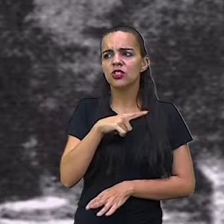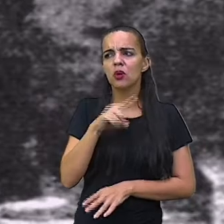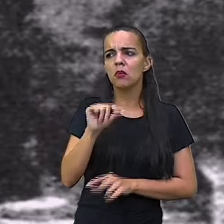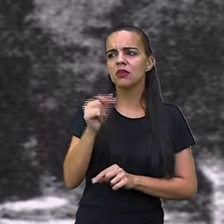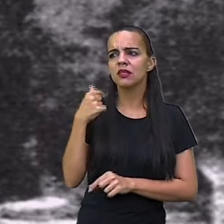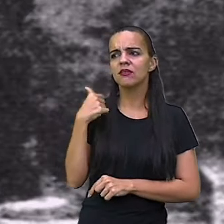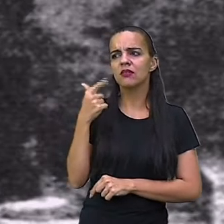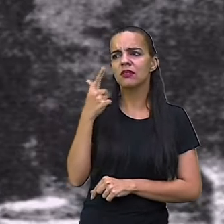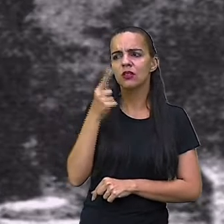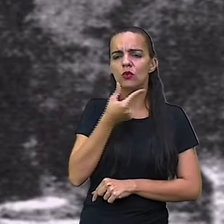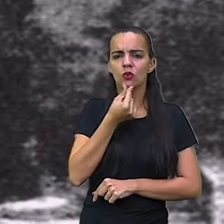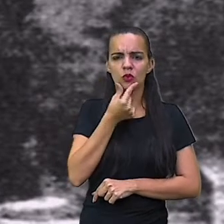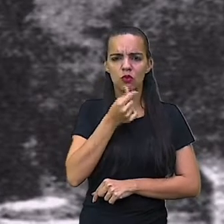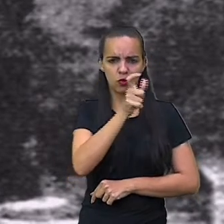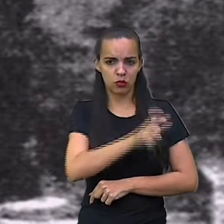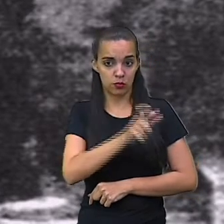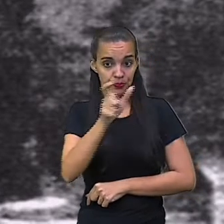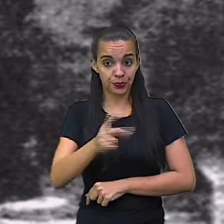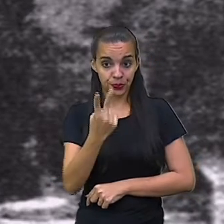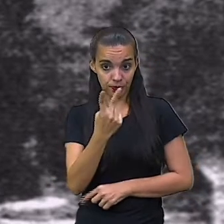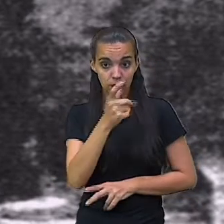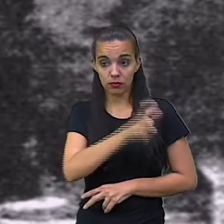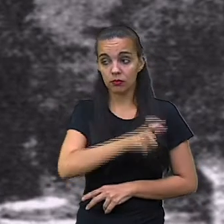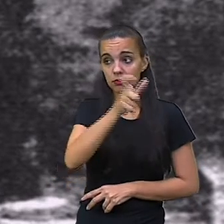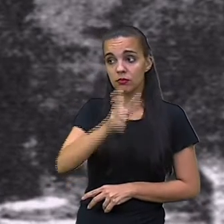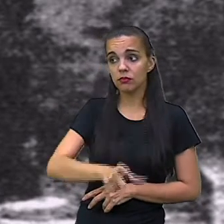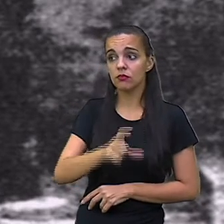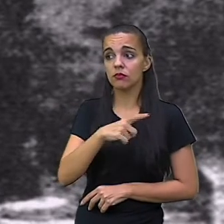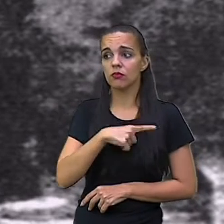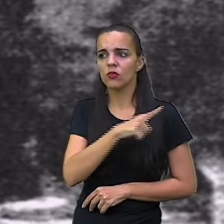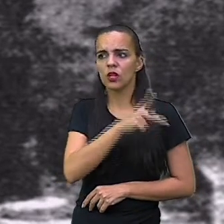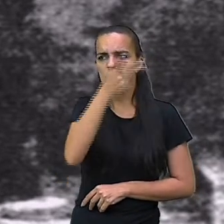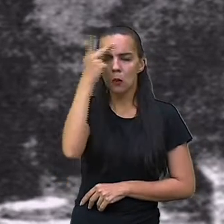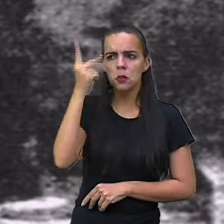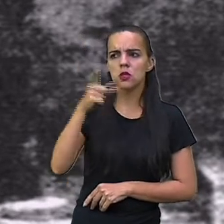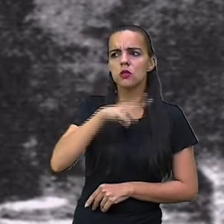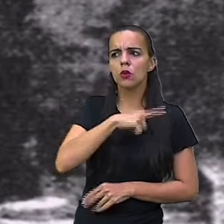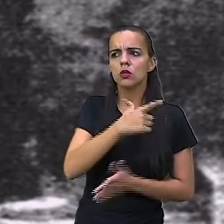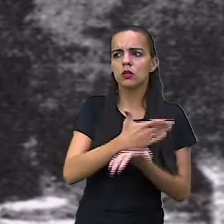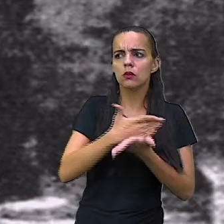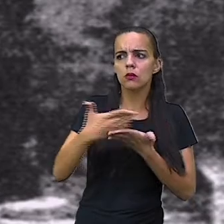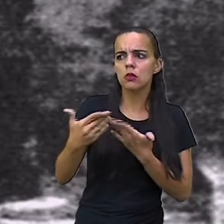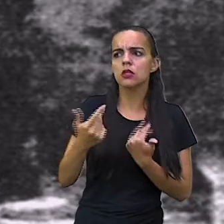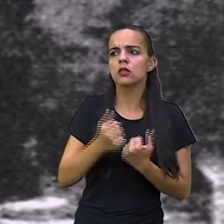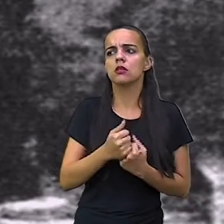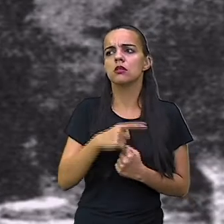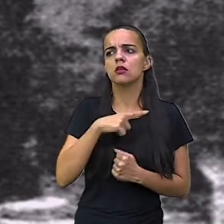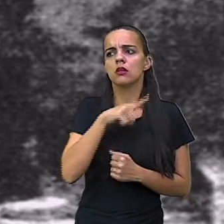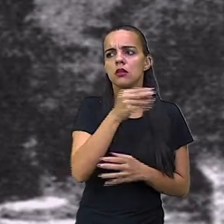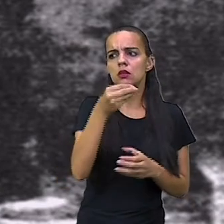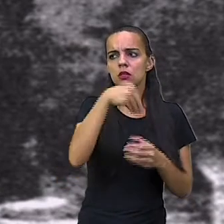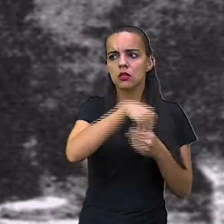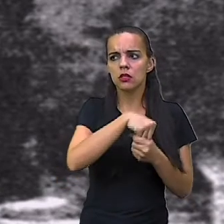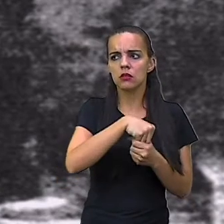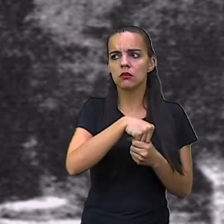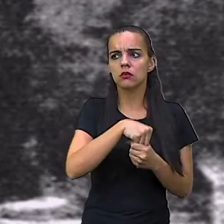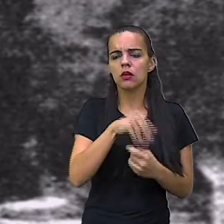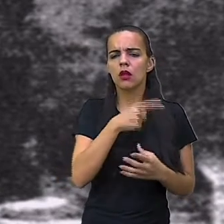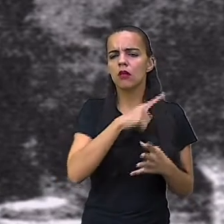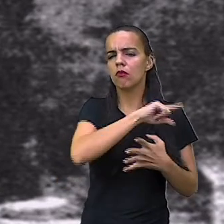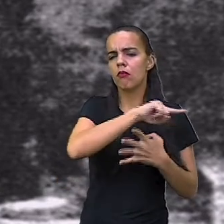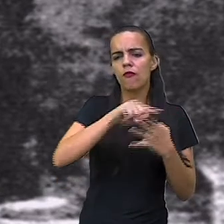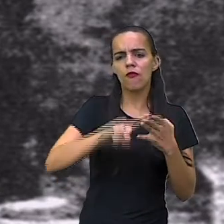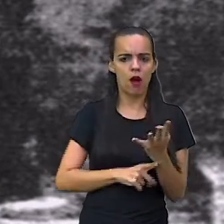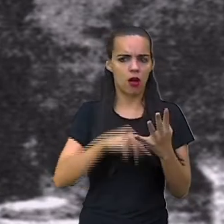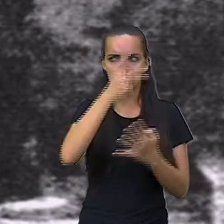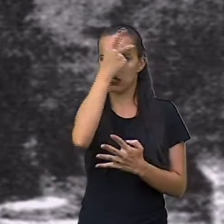e Joseph Proudhon, Leon Tolstói, Mikhail Bakunin, dentre outros.